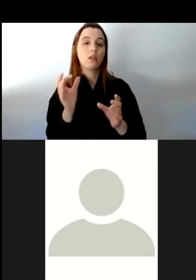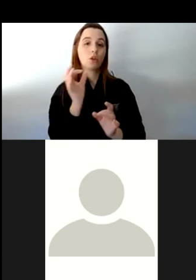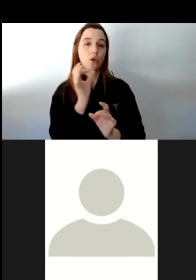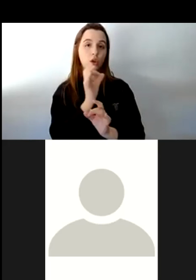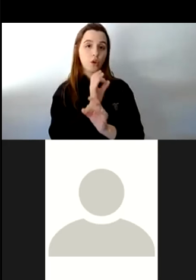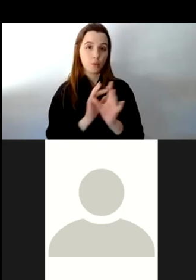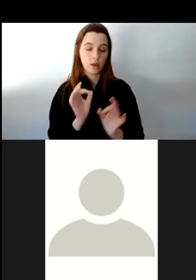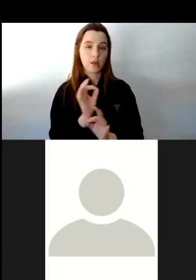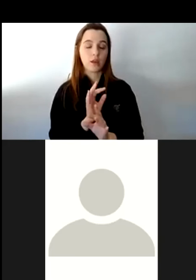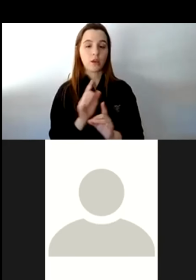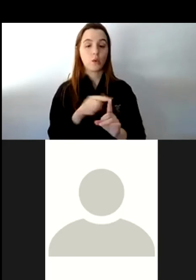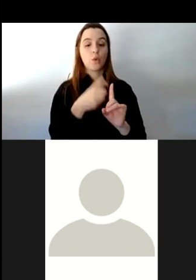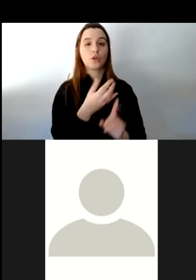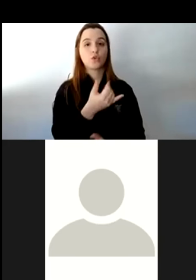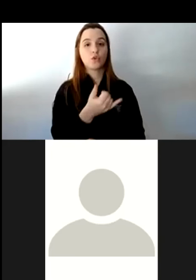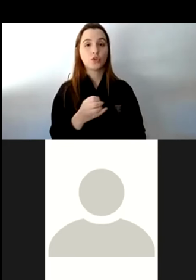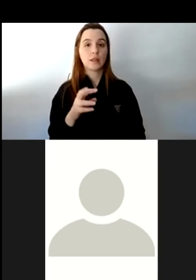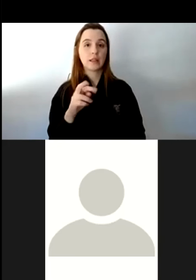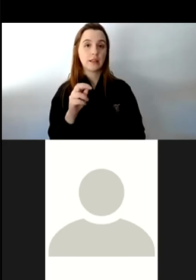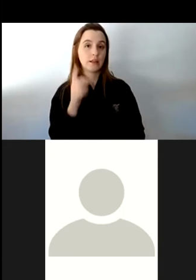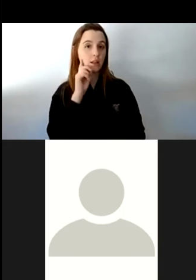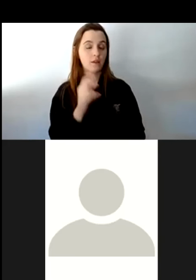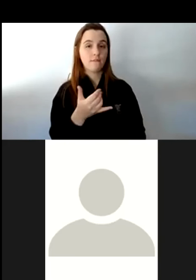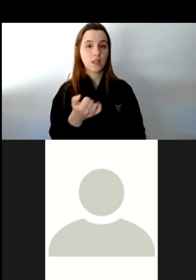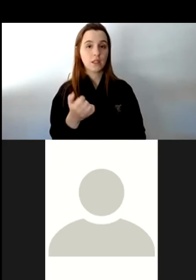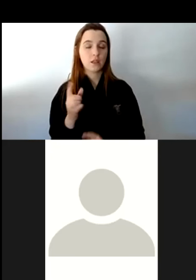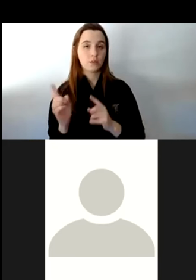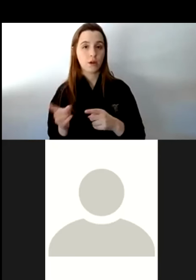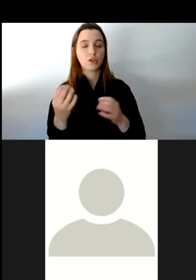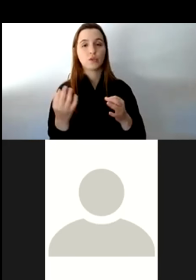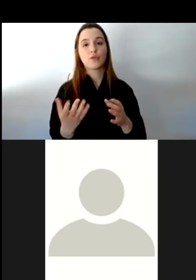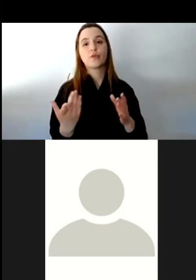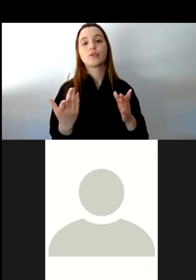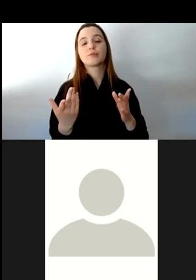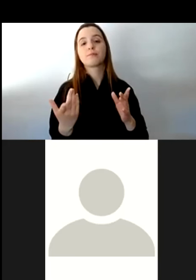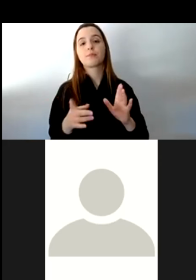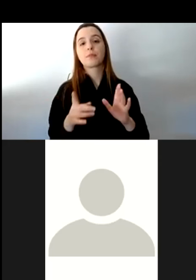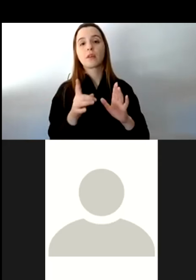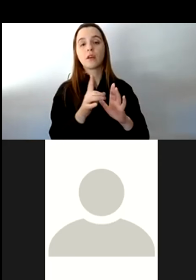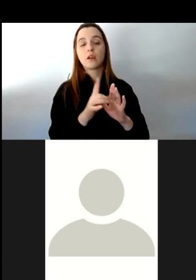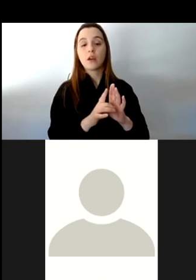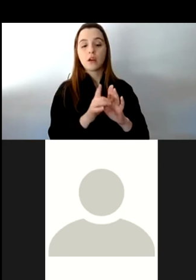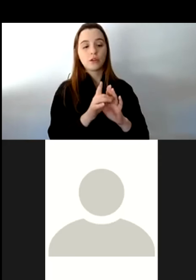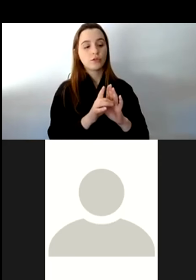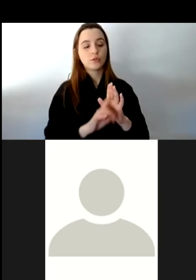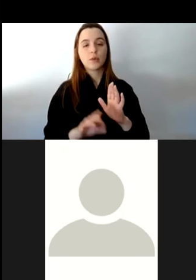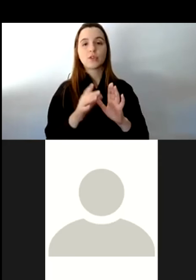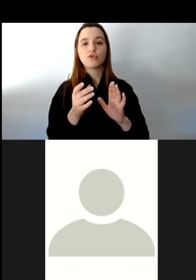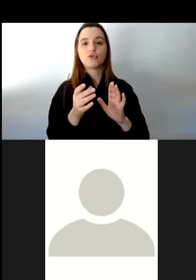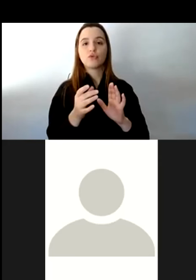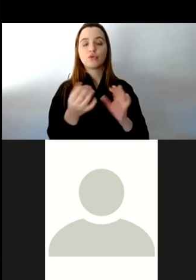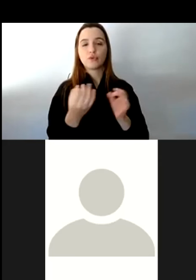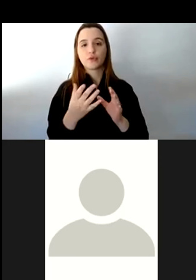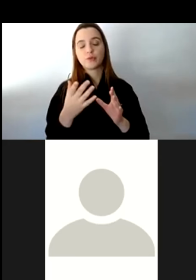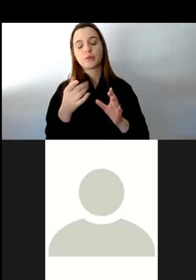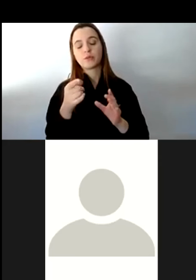que em 2013, em 25 de março de 2013, há um despacho, é o primeiro despacho dentro da contextualização histórica dos centros de referência, que cria um